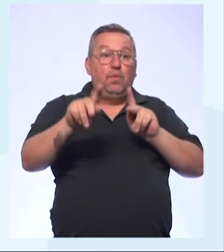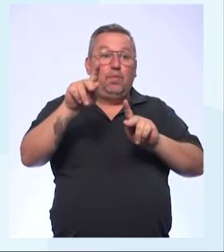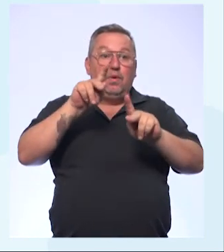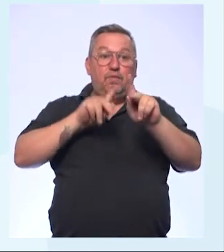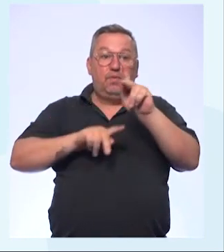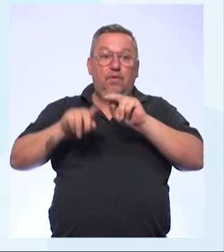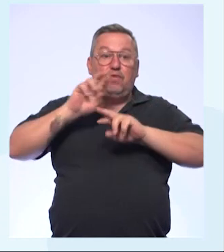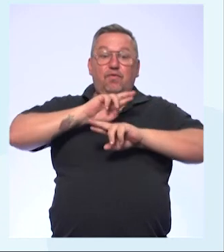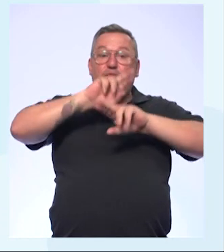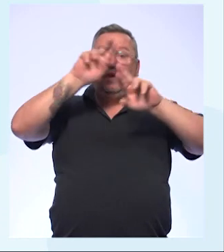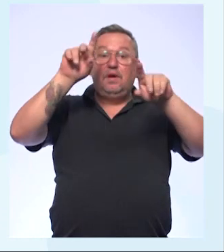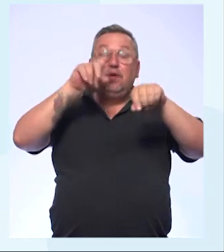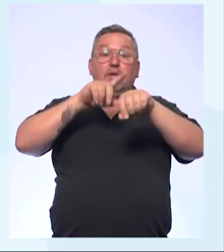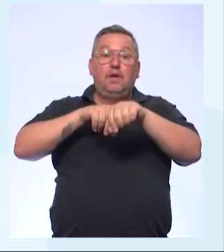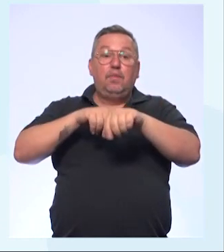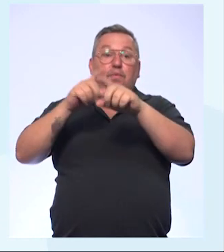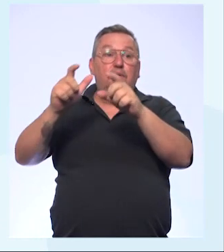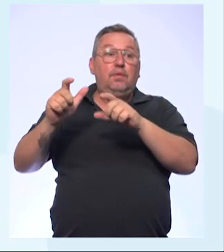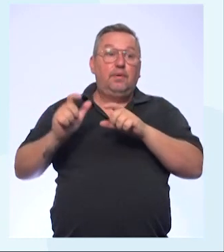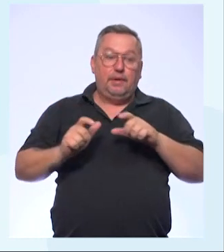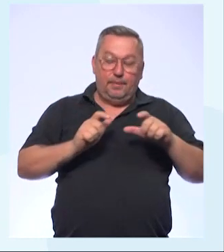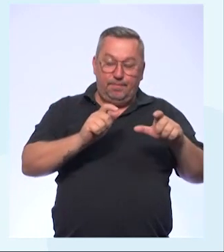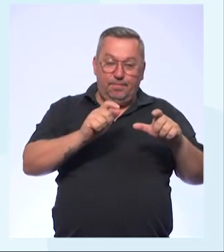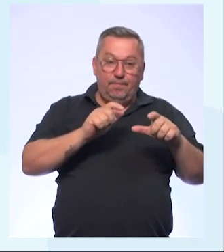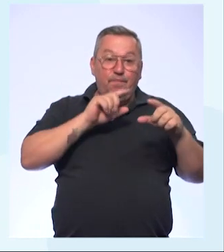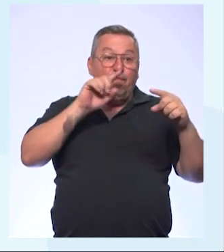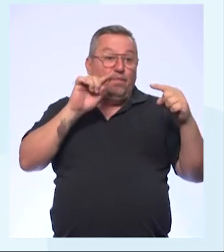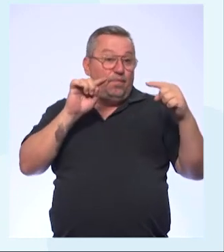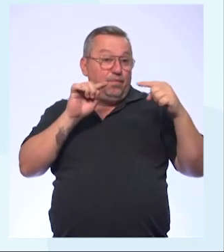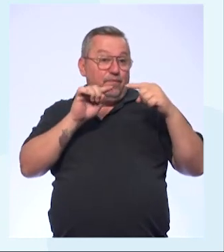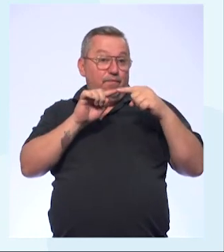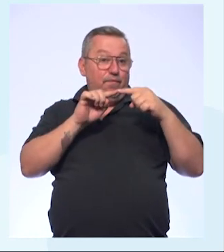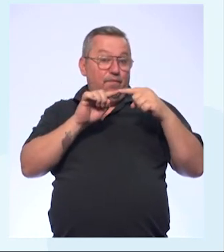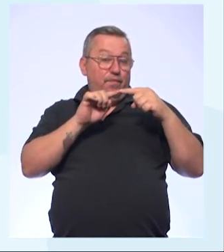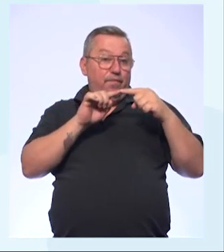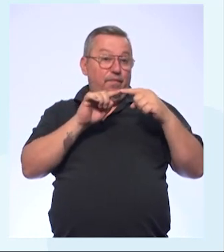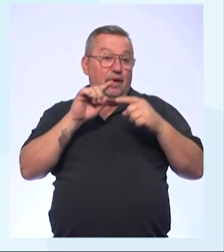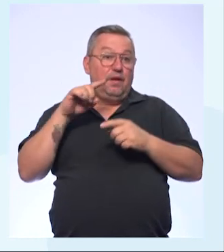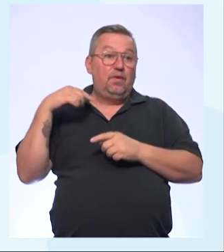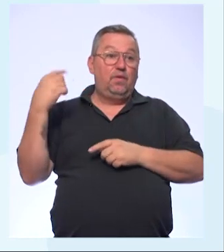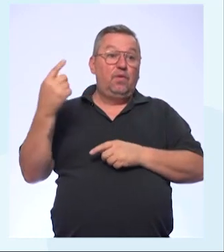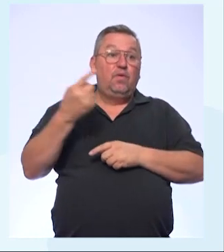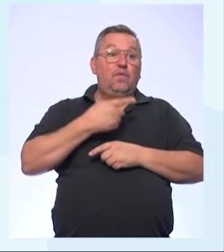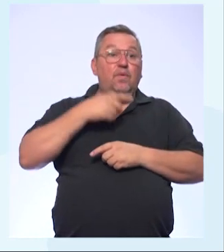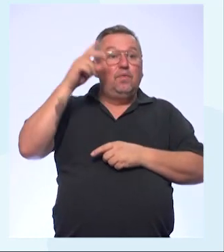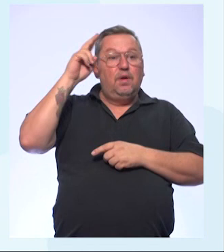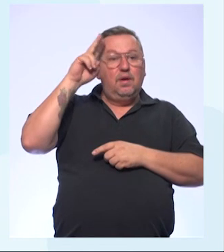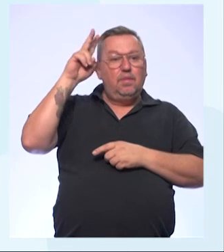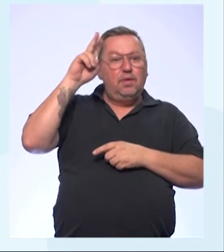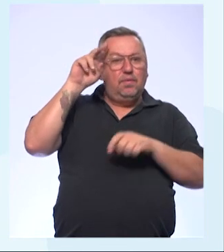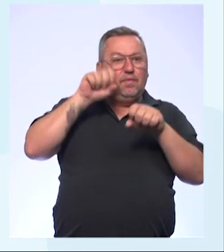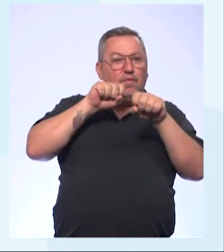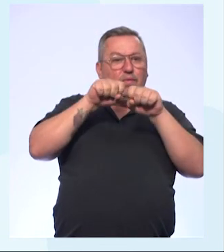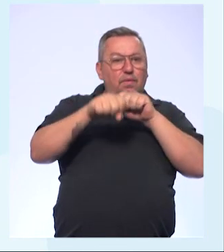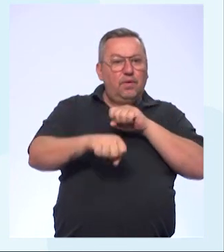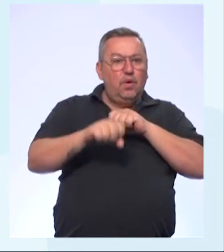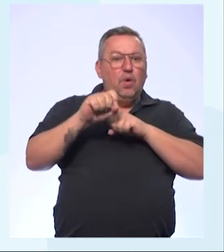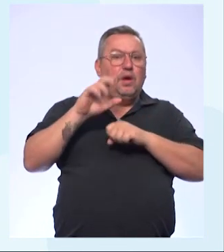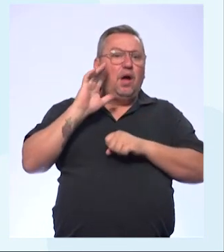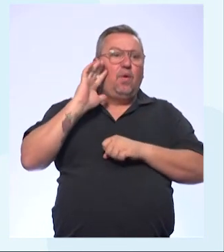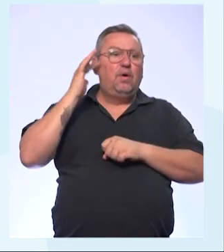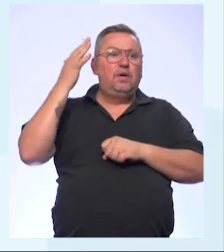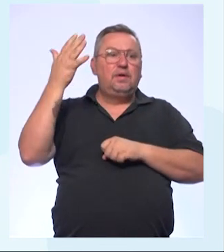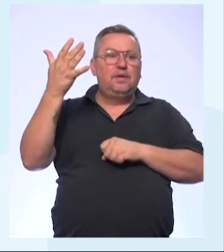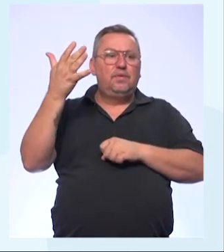entre populações em diferentes tempos e espaços. E o objetivo é retomar a formação e o apogeu